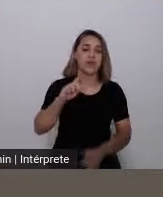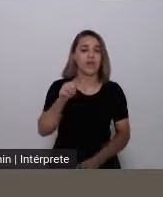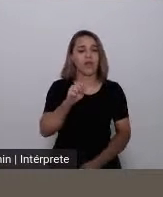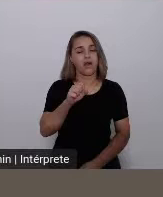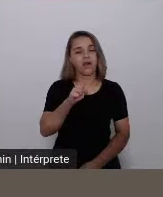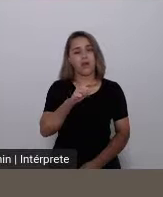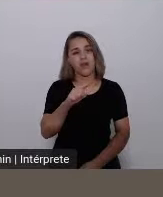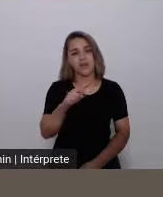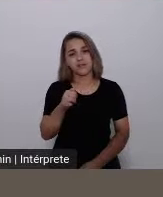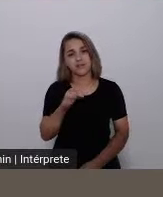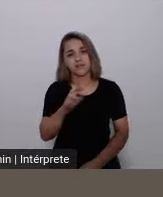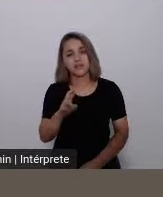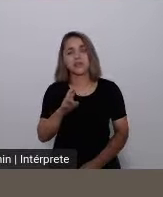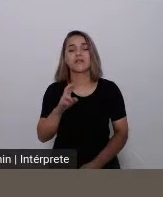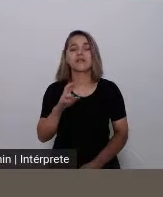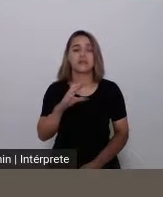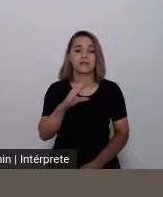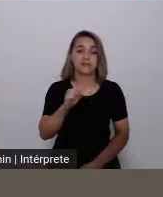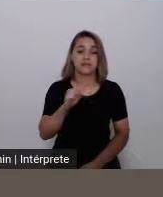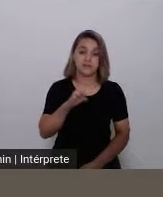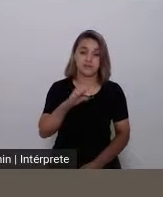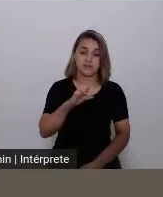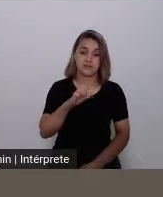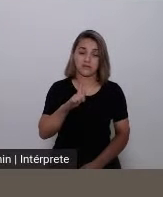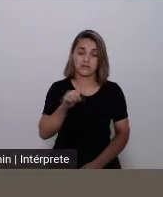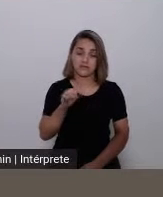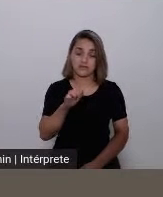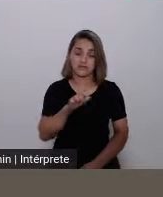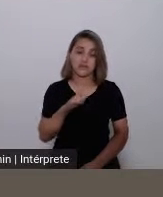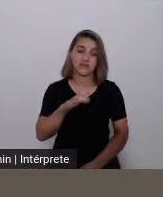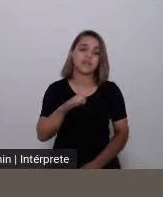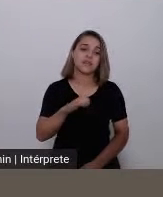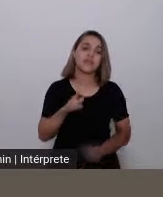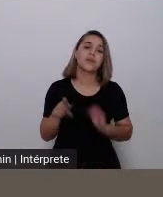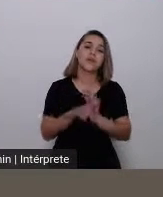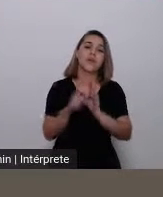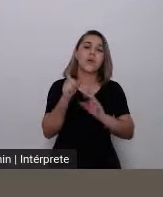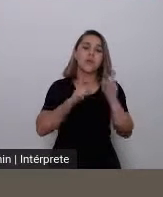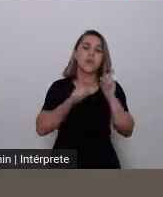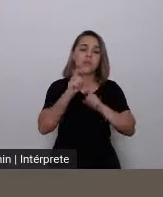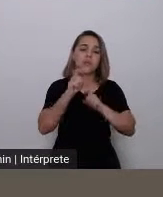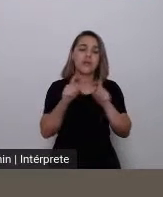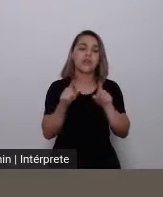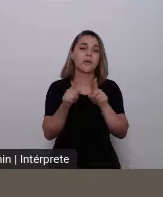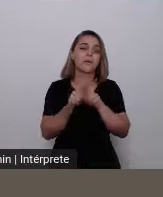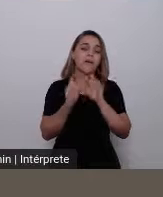Paulo em 23. O texto avança e apresenta um conjunto de preocupações e aspectos chaves.